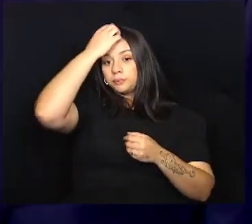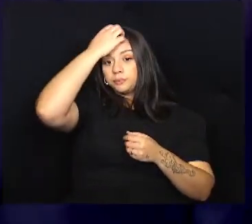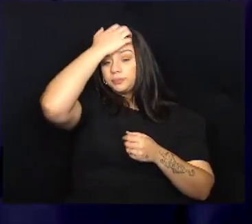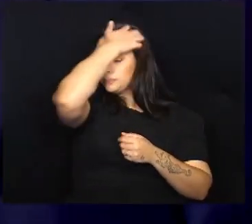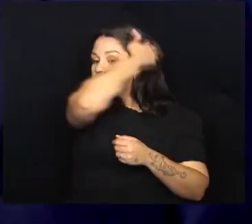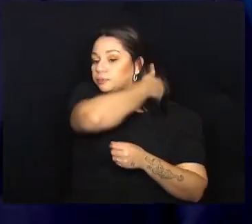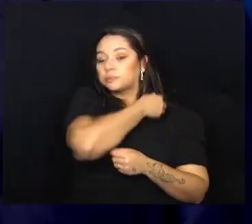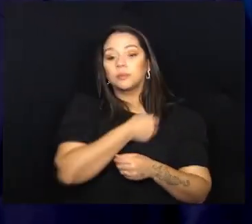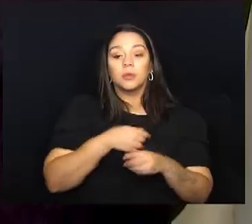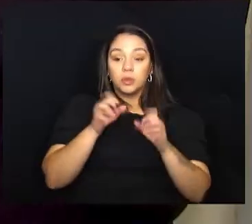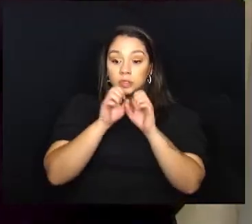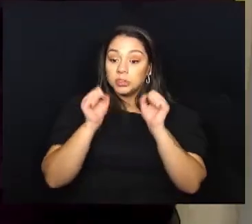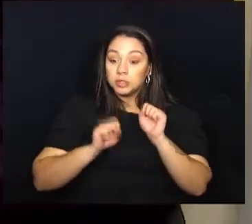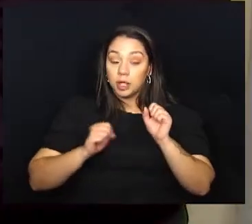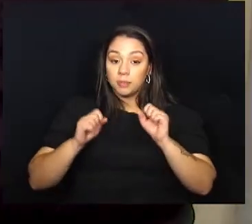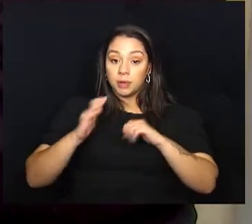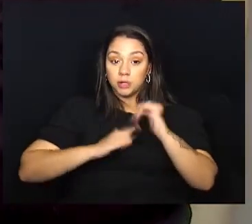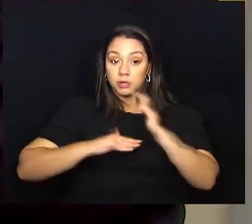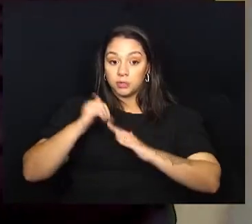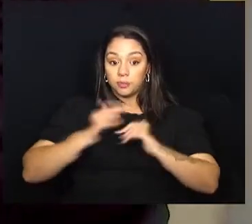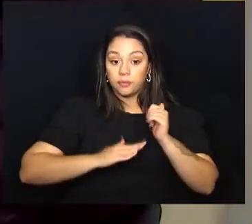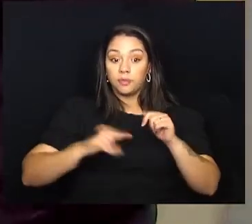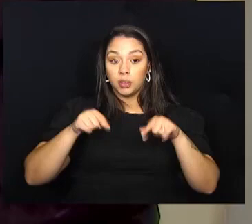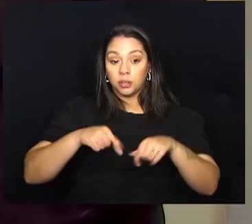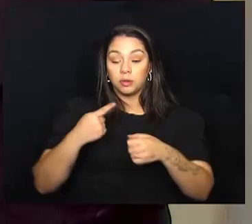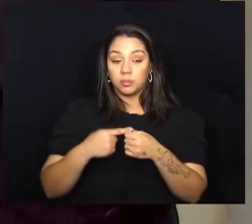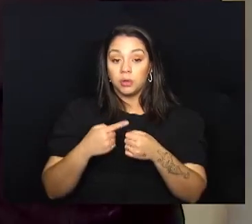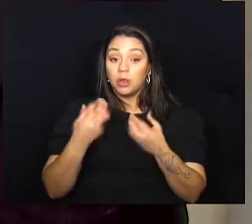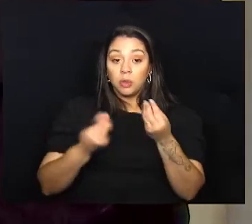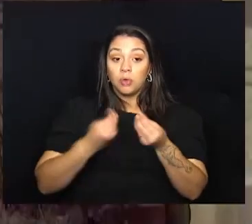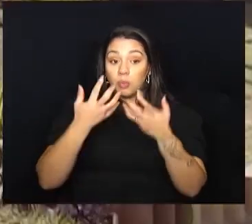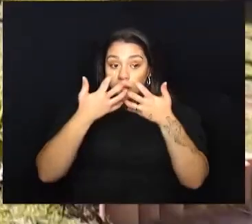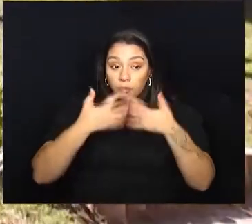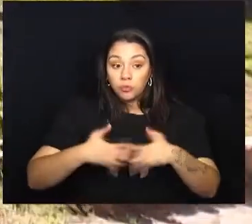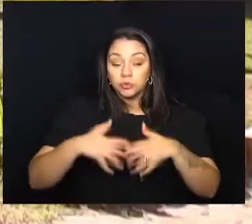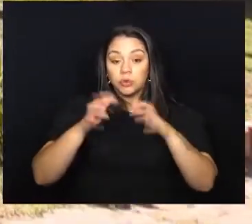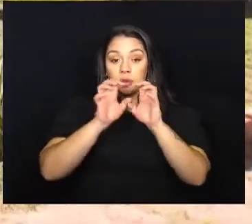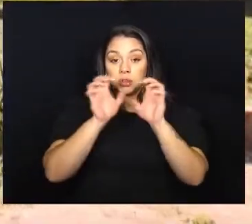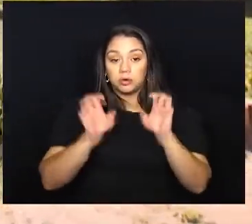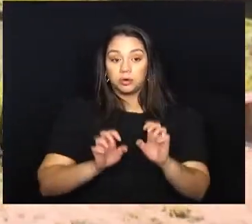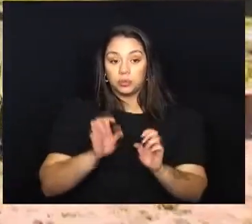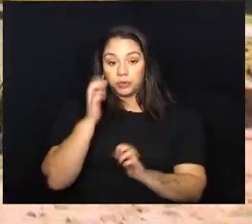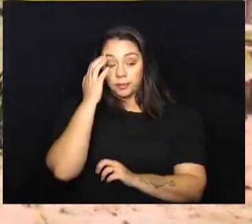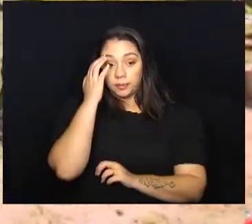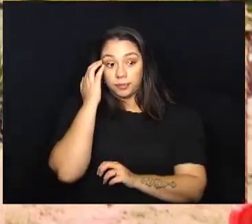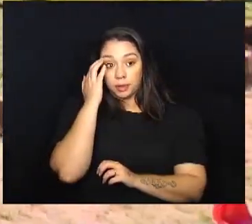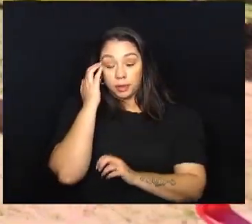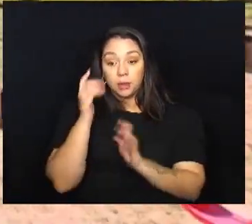do município de Campinas e saber como é que funciona toda essa estrutura. Nessa primeira